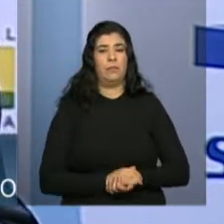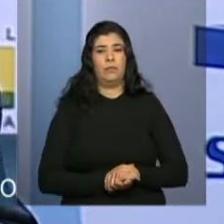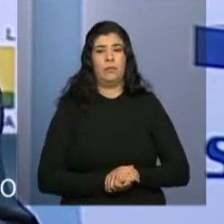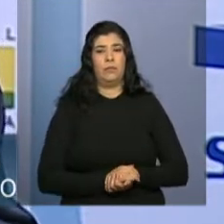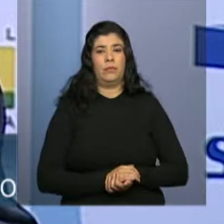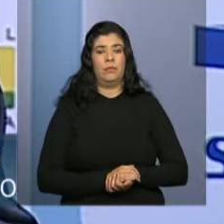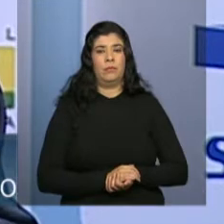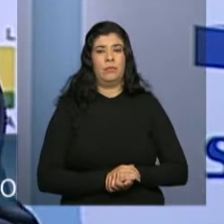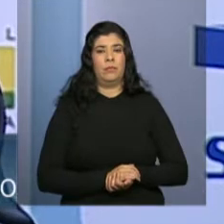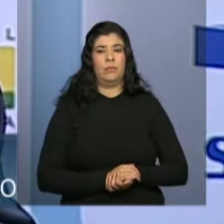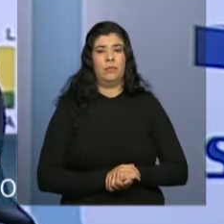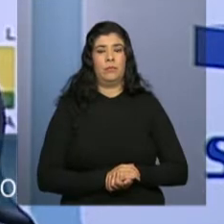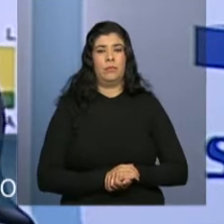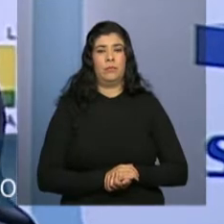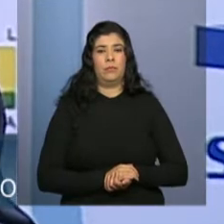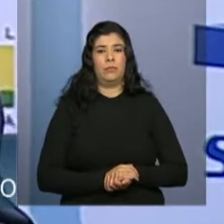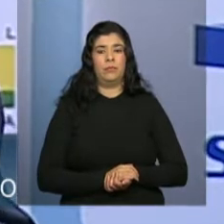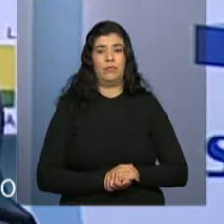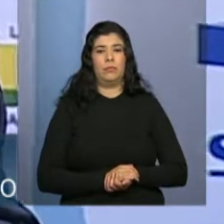é é